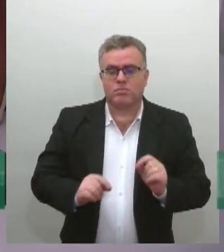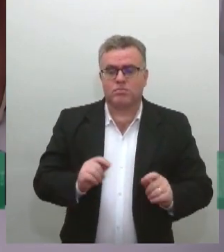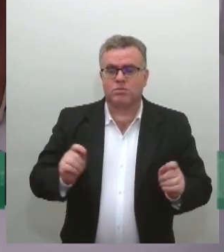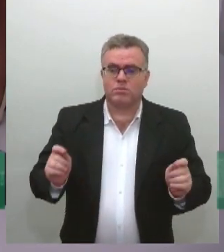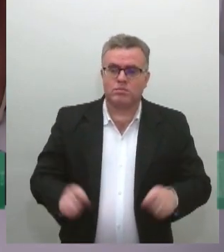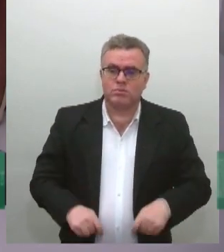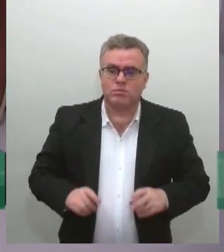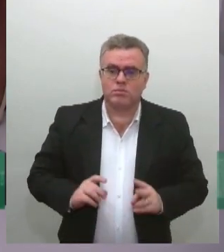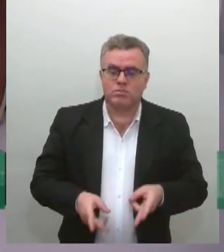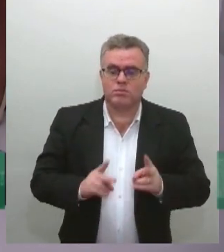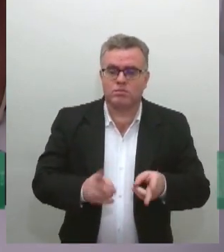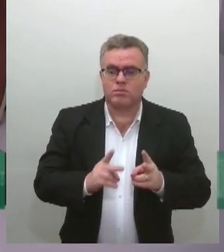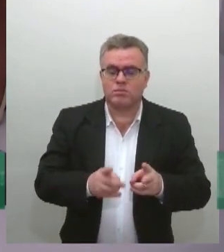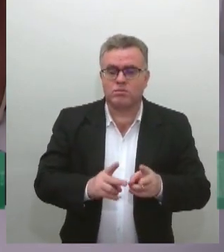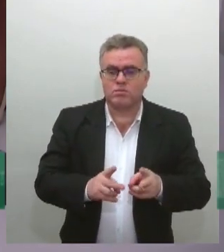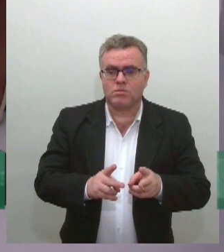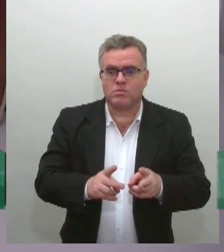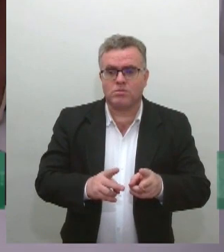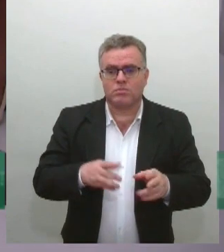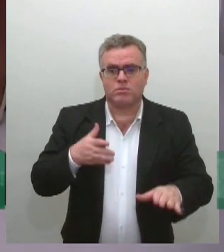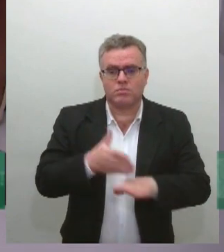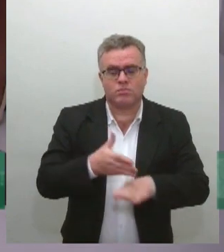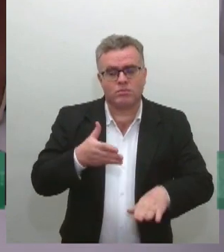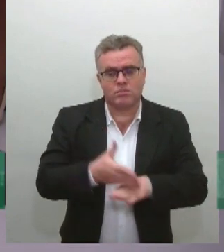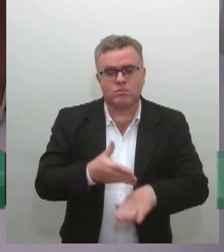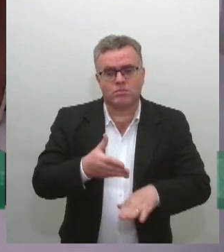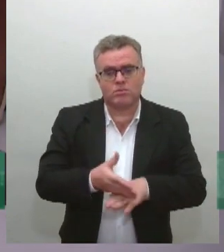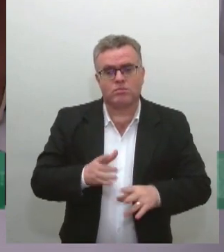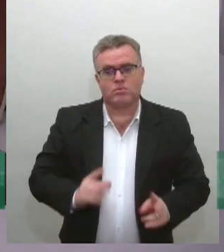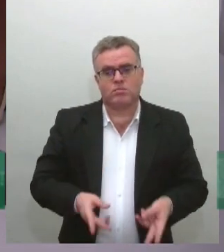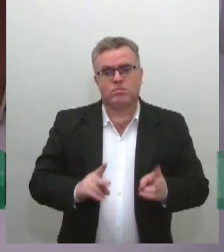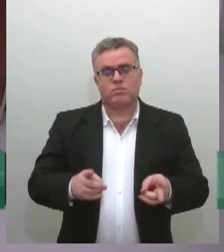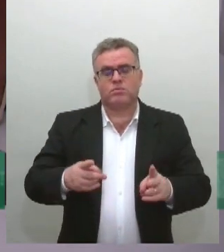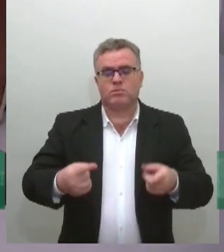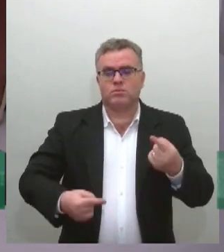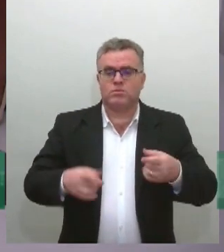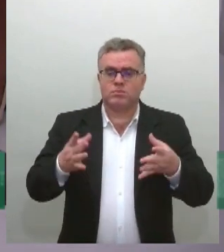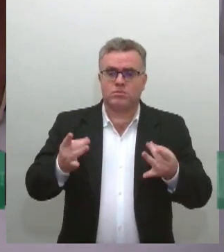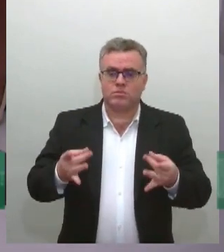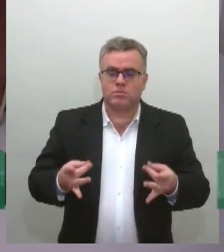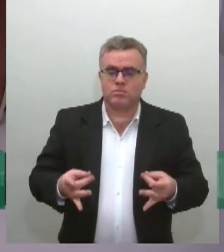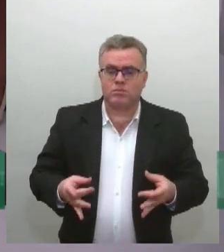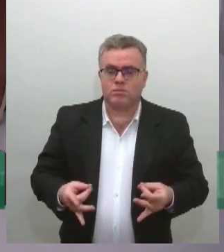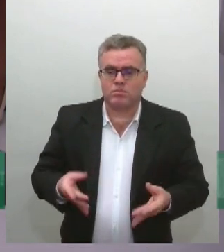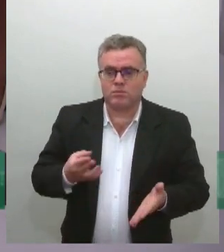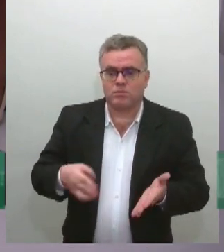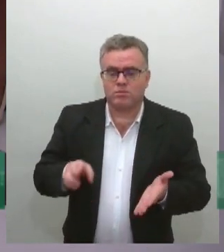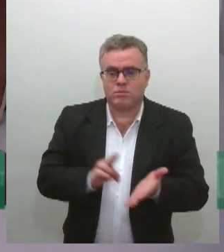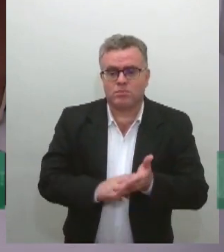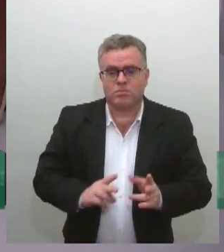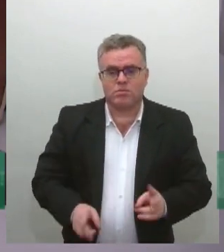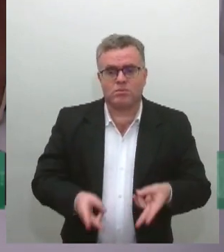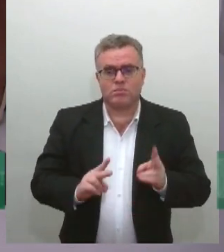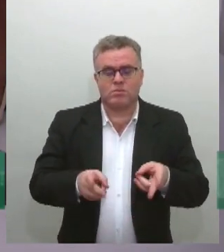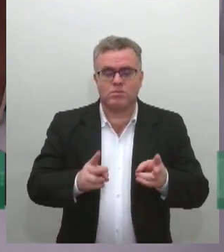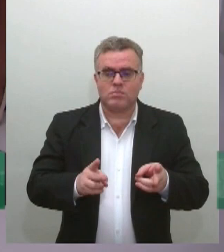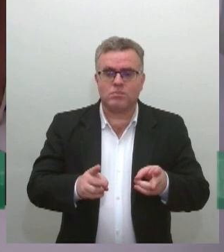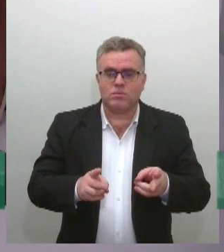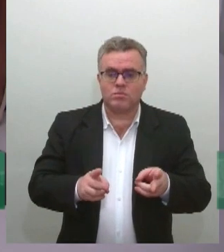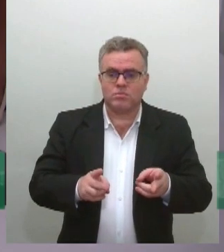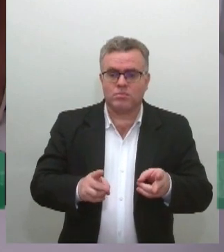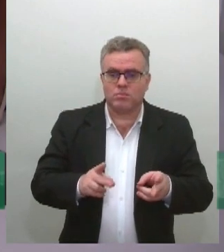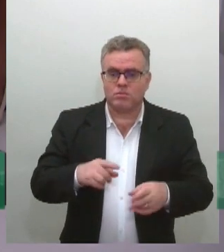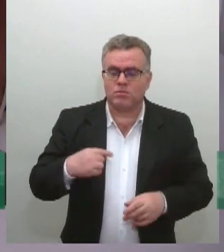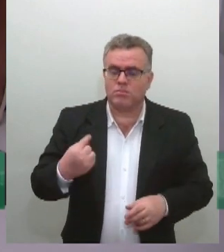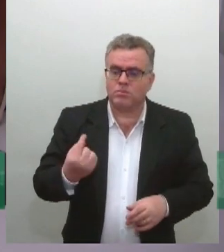a informações, né? Às vezes tem questões de detalhes, por exemplo, alguém que já atua há muito tempo, mas não tem um CNPJ,